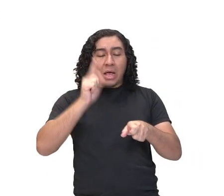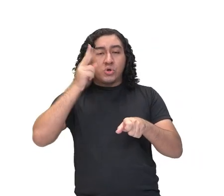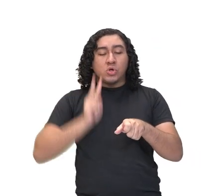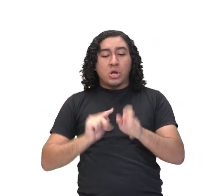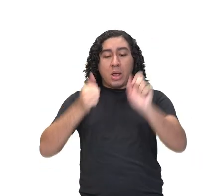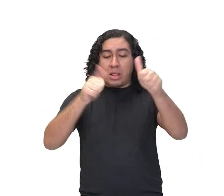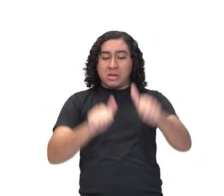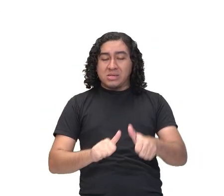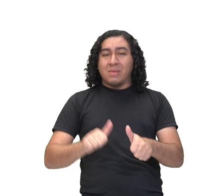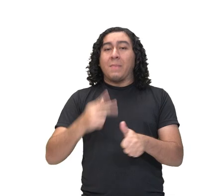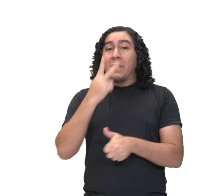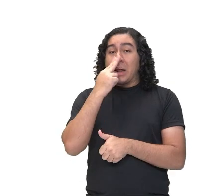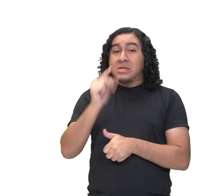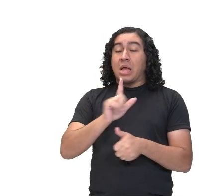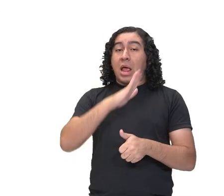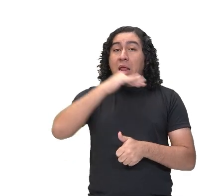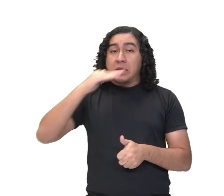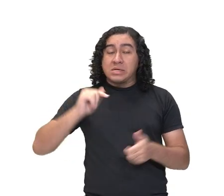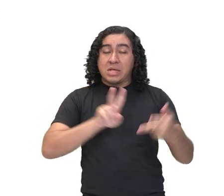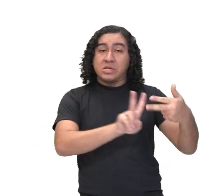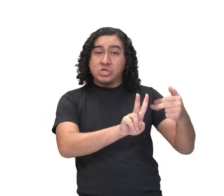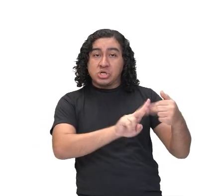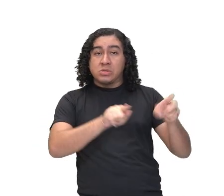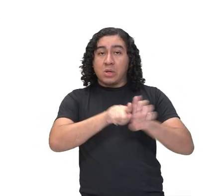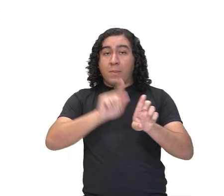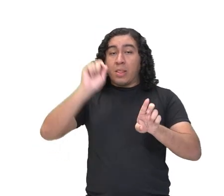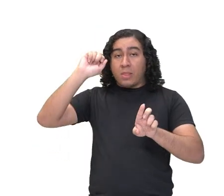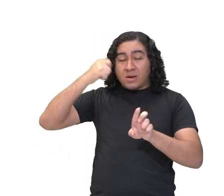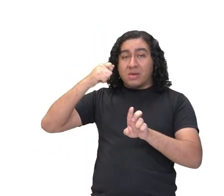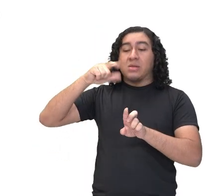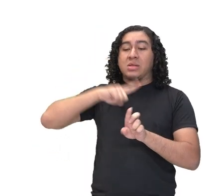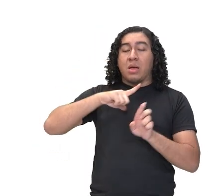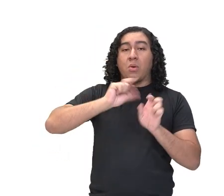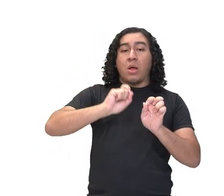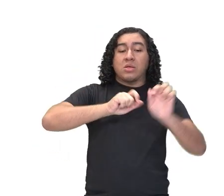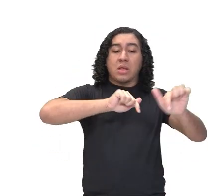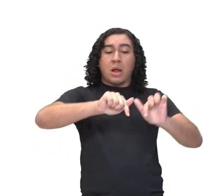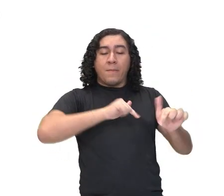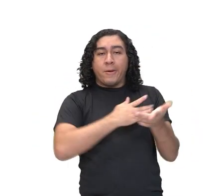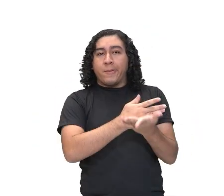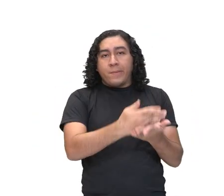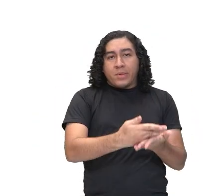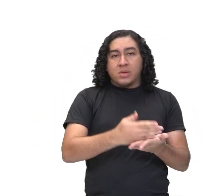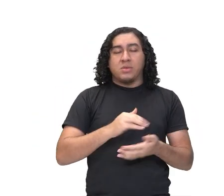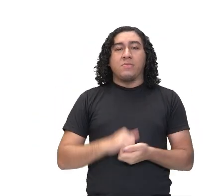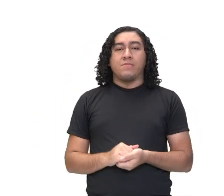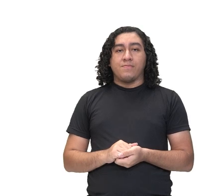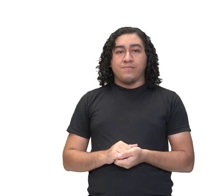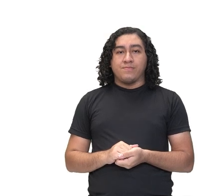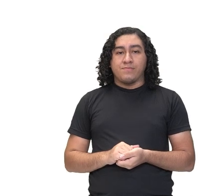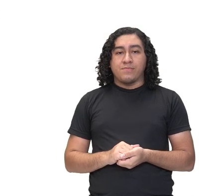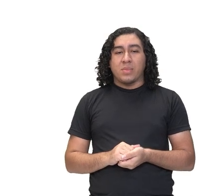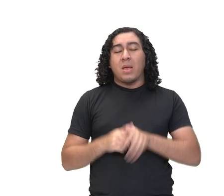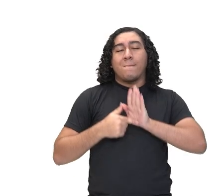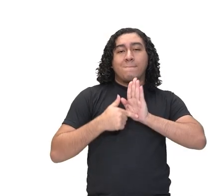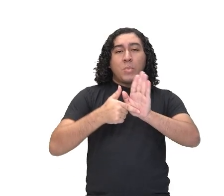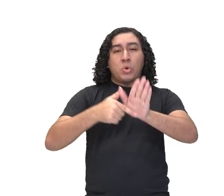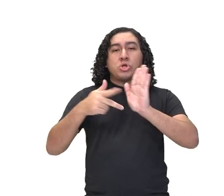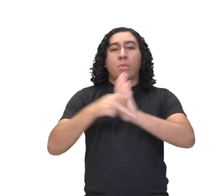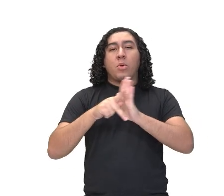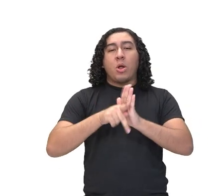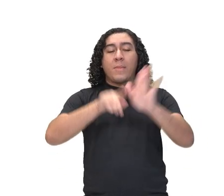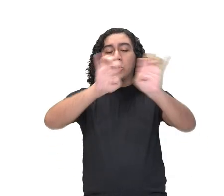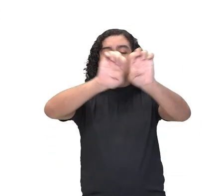as crianças indígenas e negras fossem levadas ao trabalho, escancarando uma estrutura